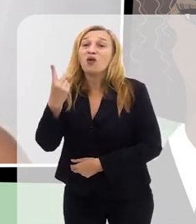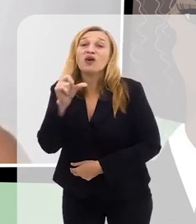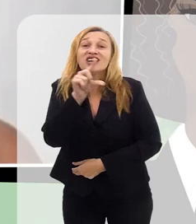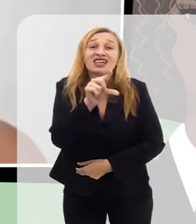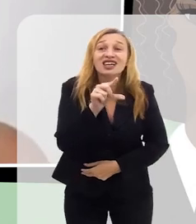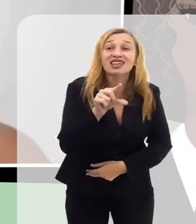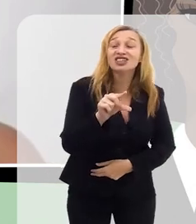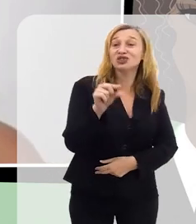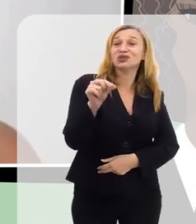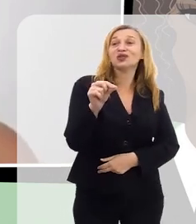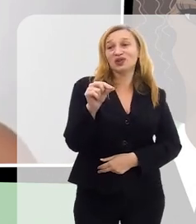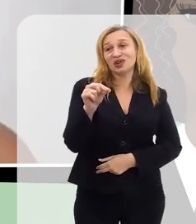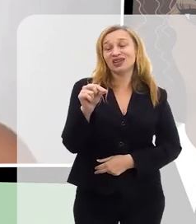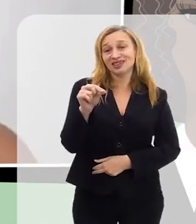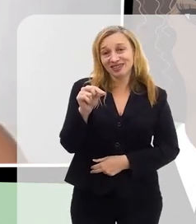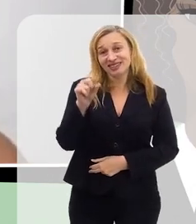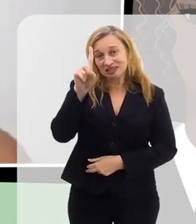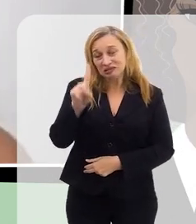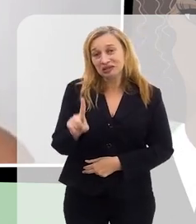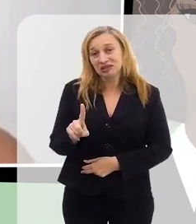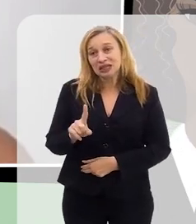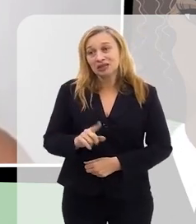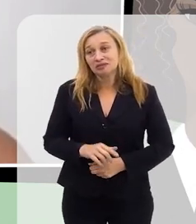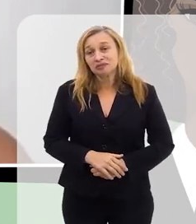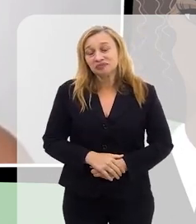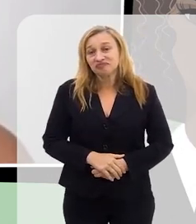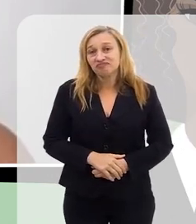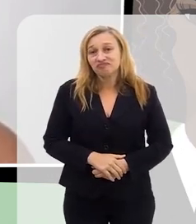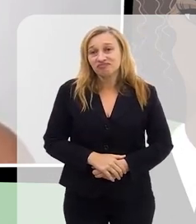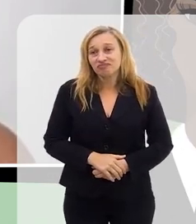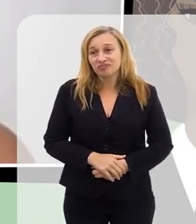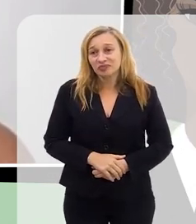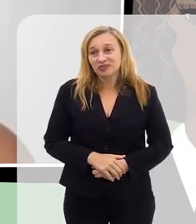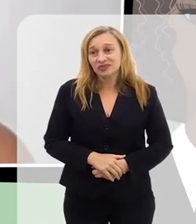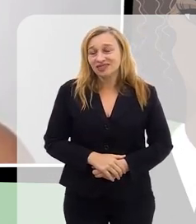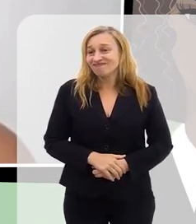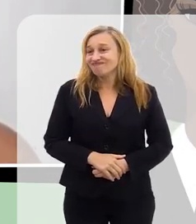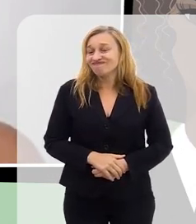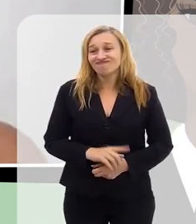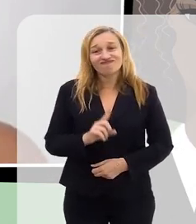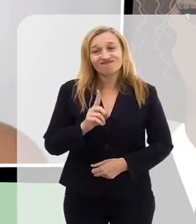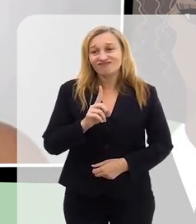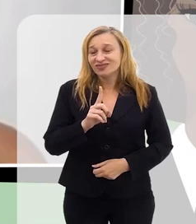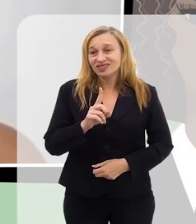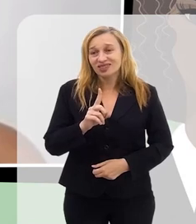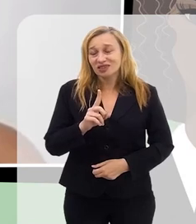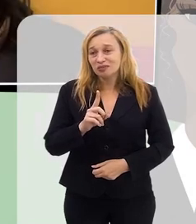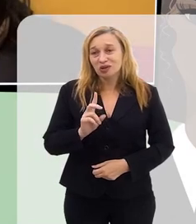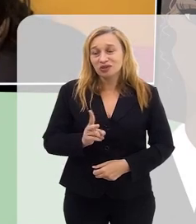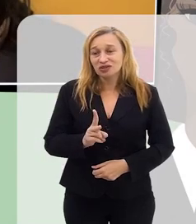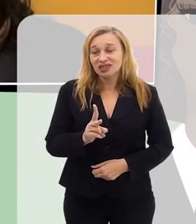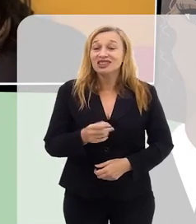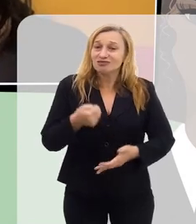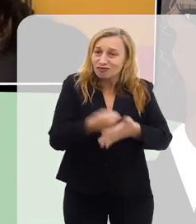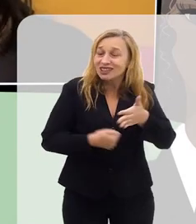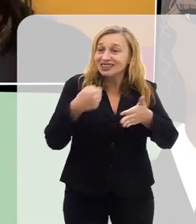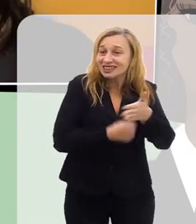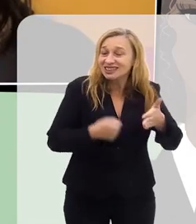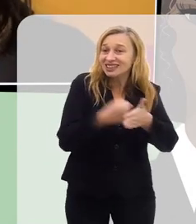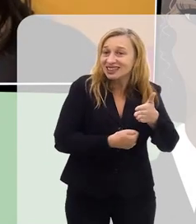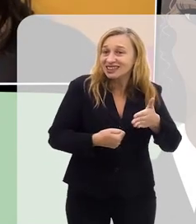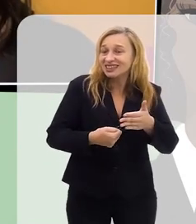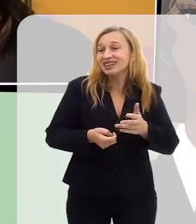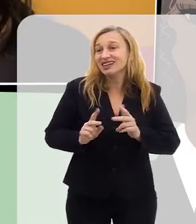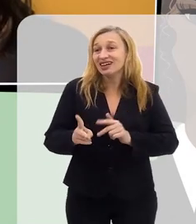possam ter esse direito de fazer as suas escolhas. Não deveria ser assim. E a gente vai seguir